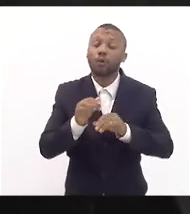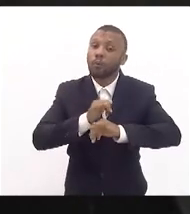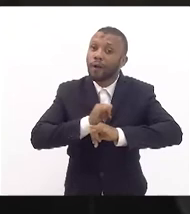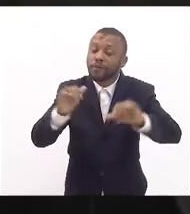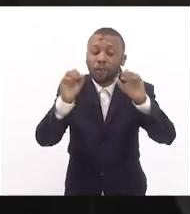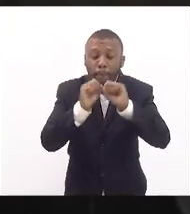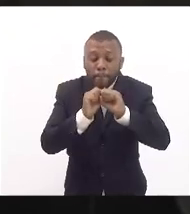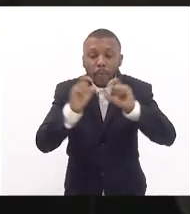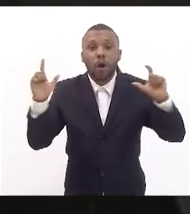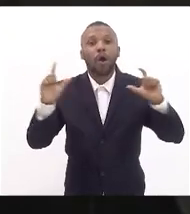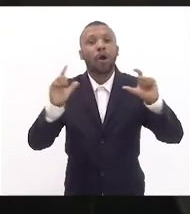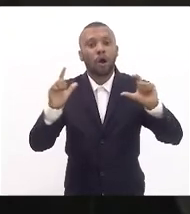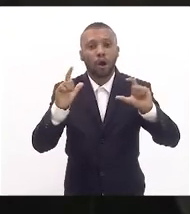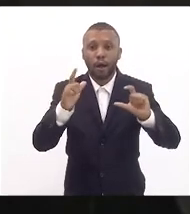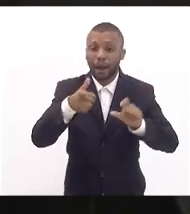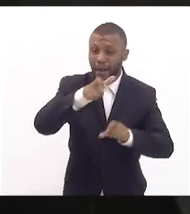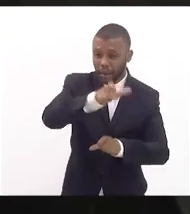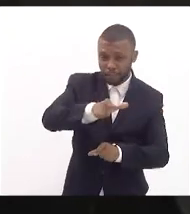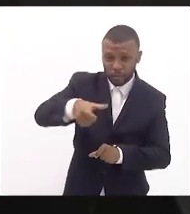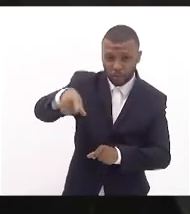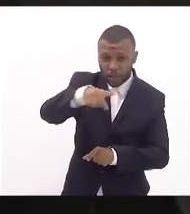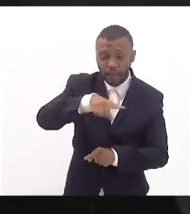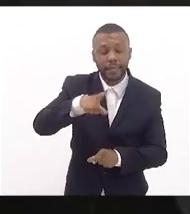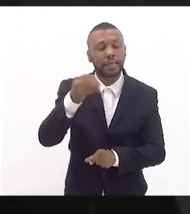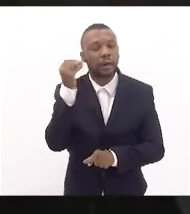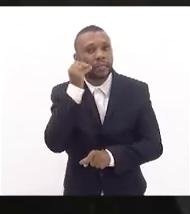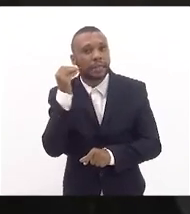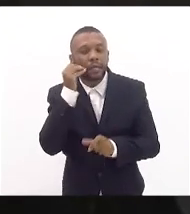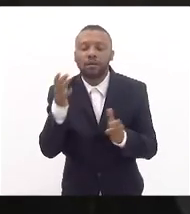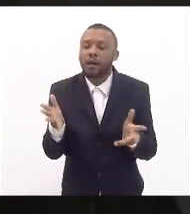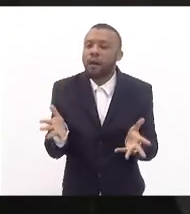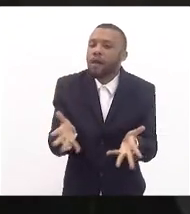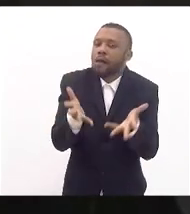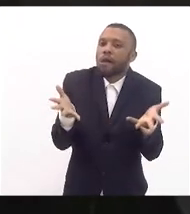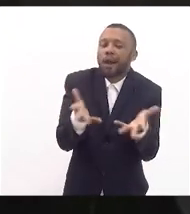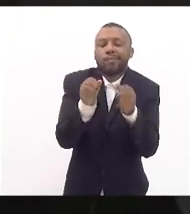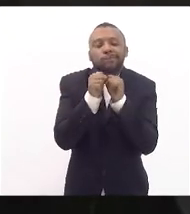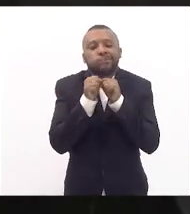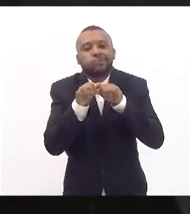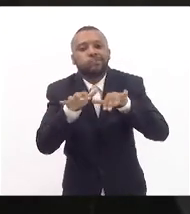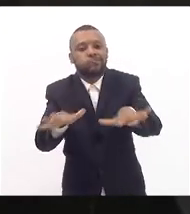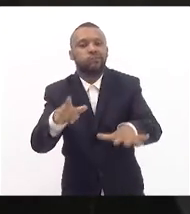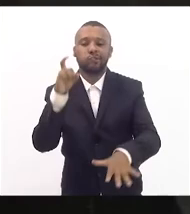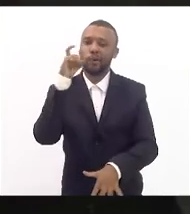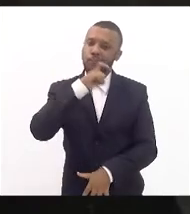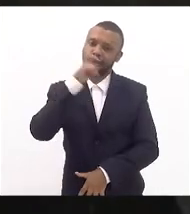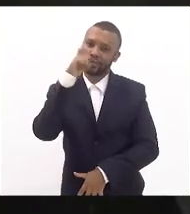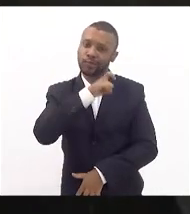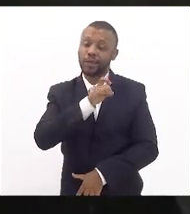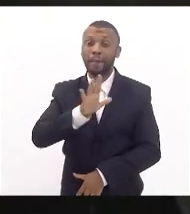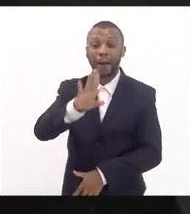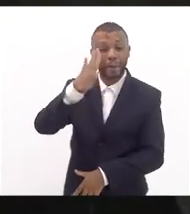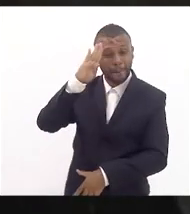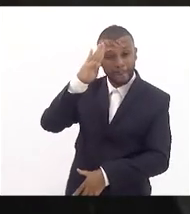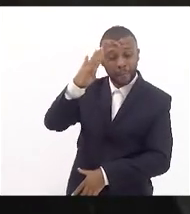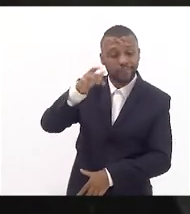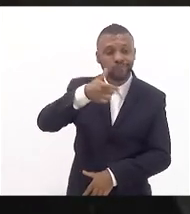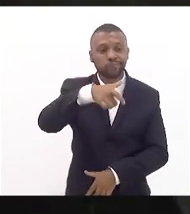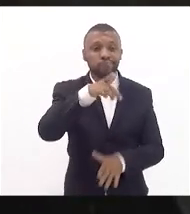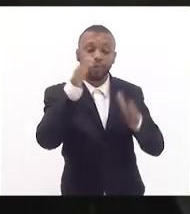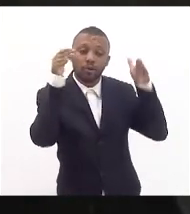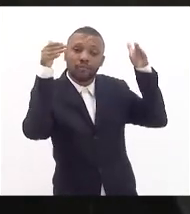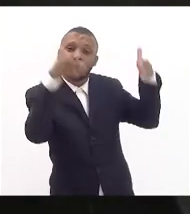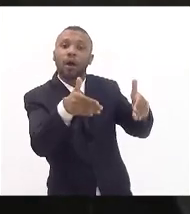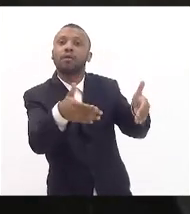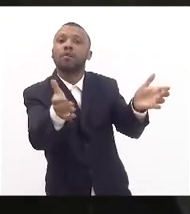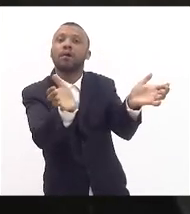alertando àqueles que não só estão promovendo a mentira, mas especialmente e carinhosamente me